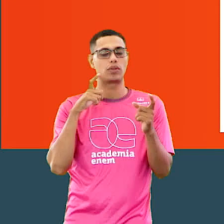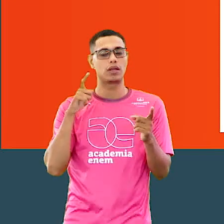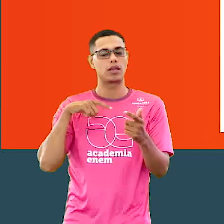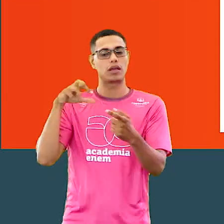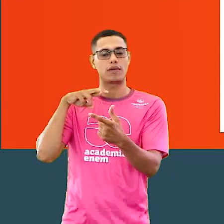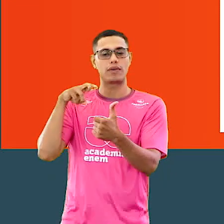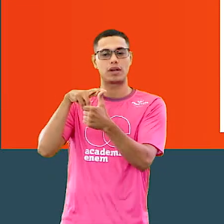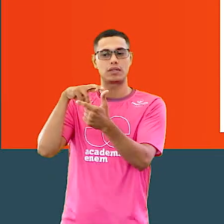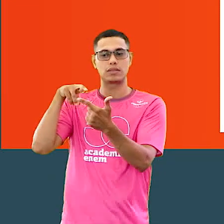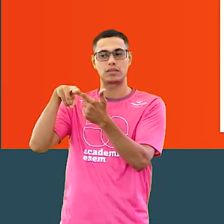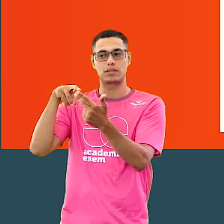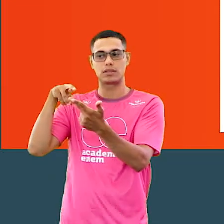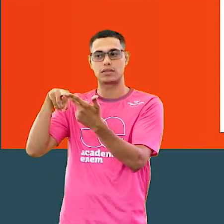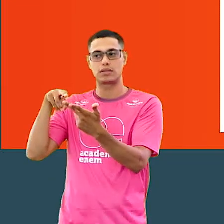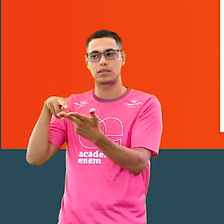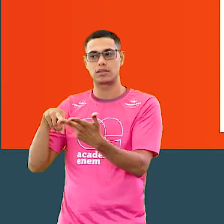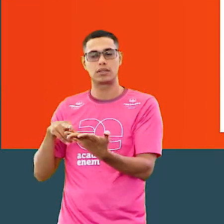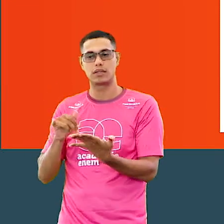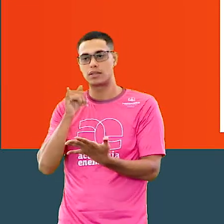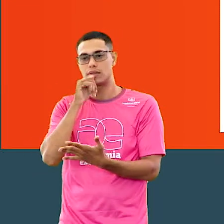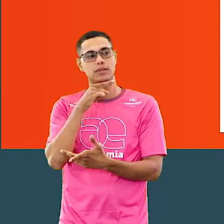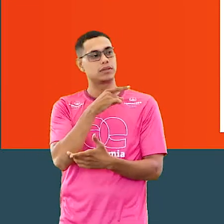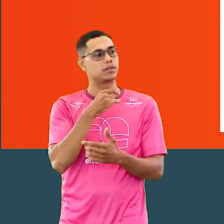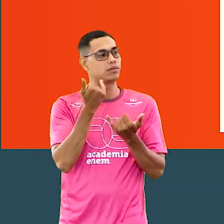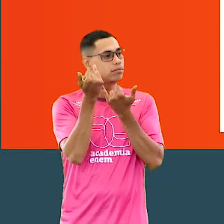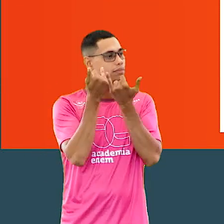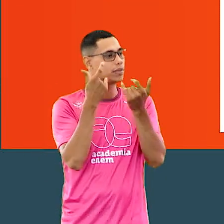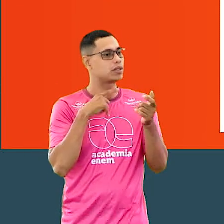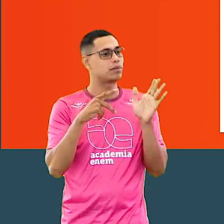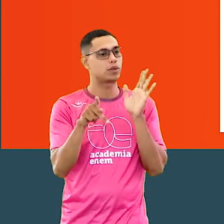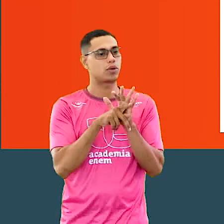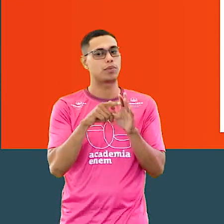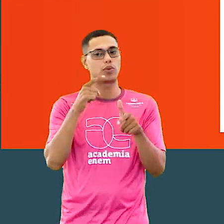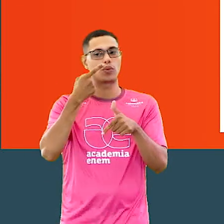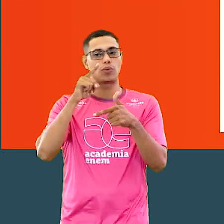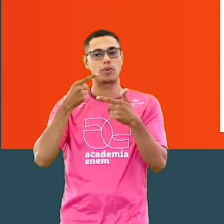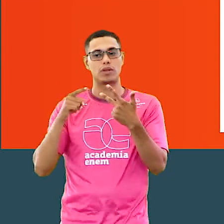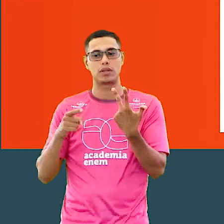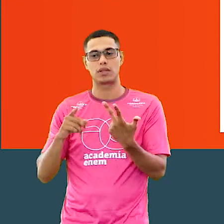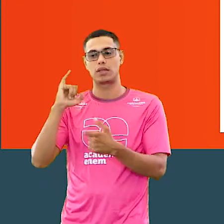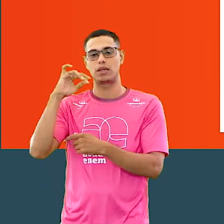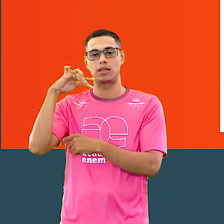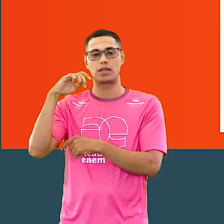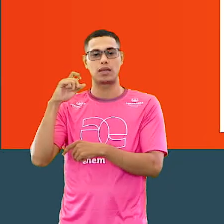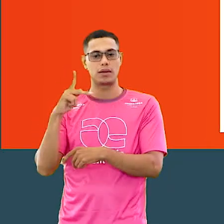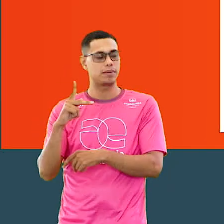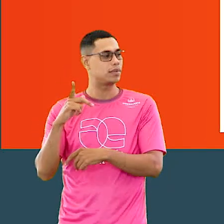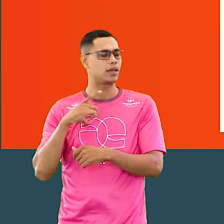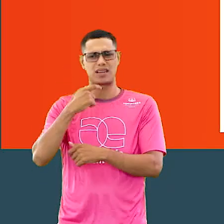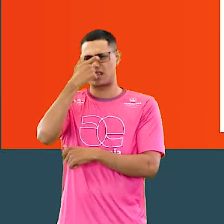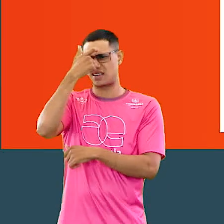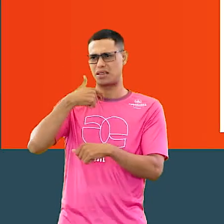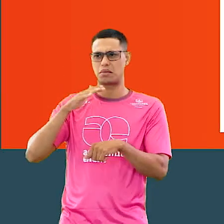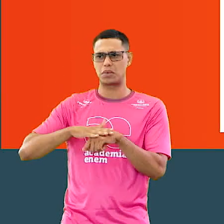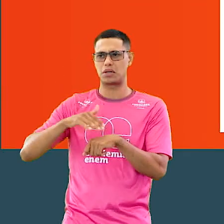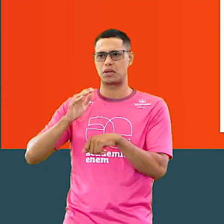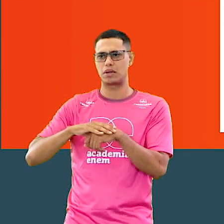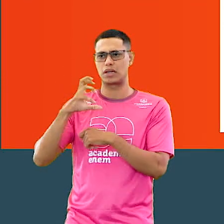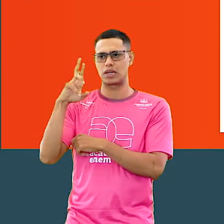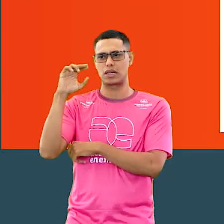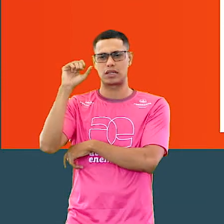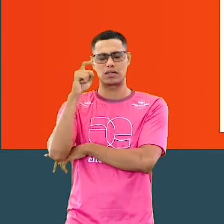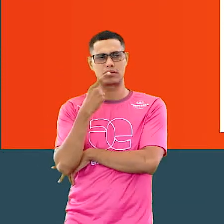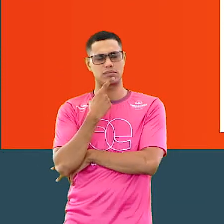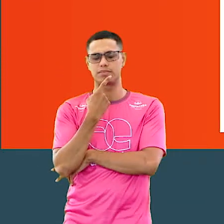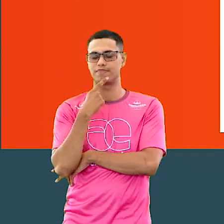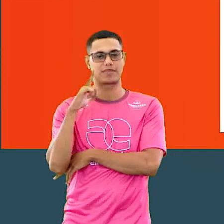referência, tá? Por exemplo, essa informação aqui, é do INEP. Não é da Cristina. Quem sou eu para colocar isso aqui, né? Então,